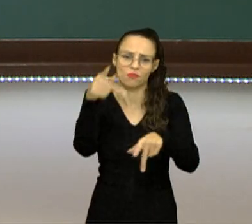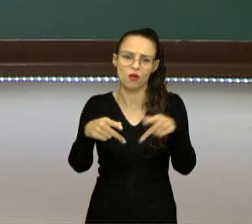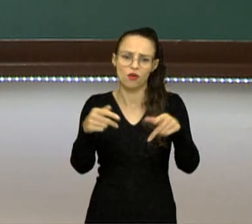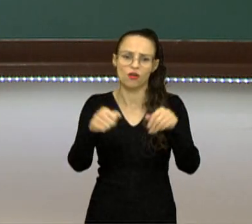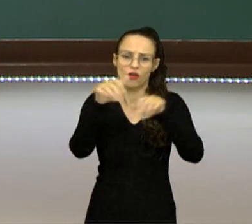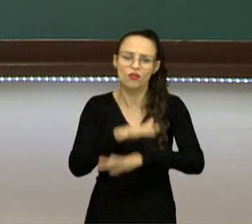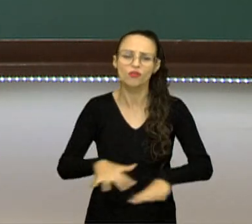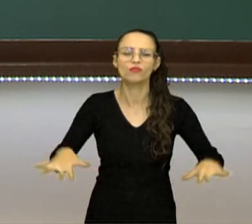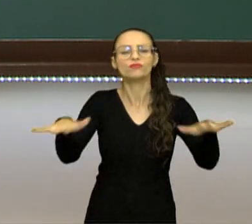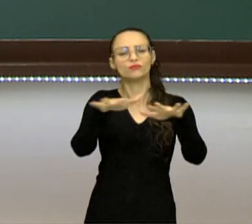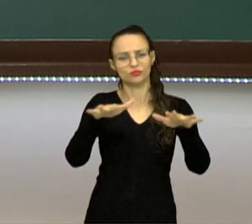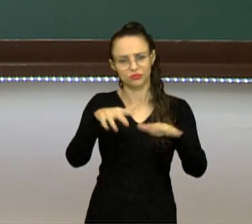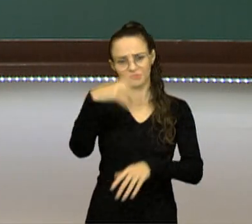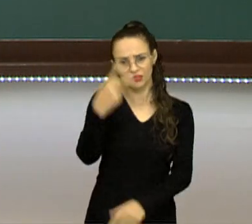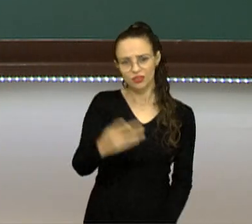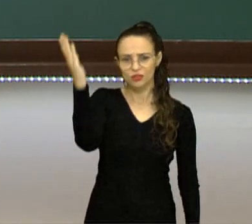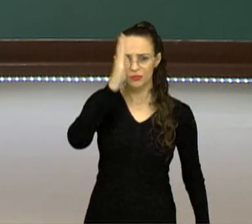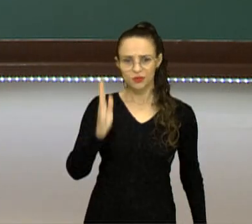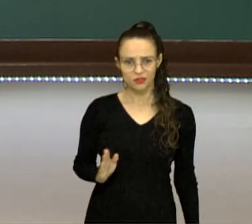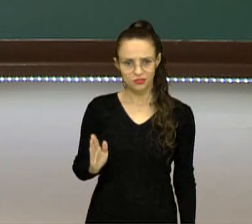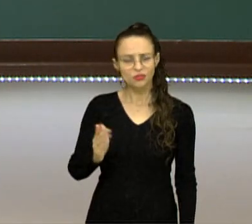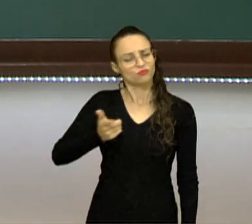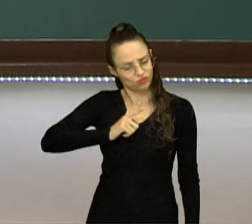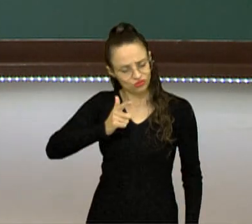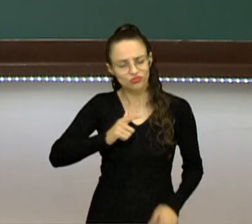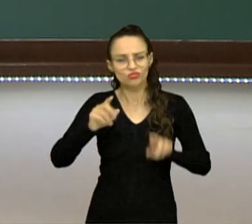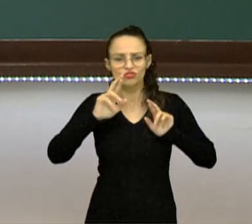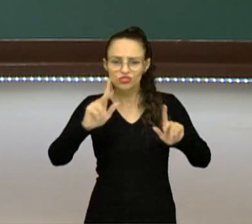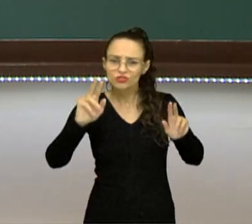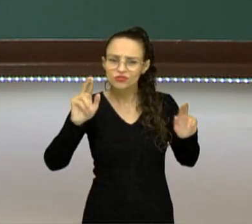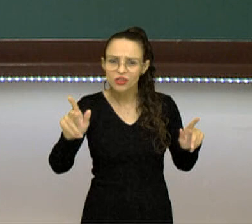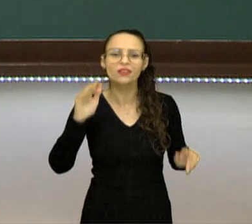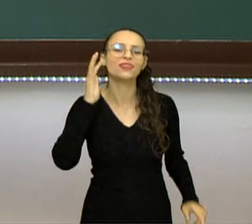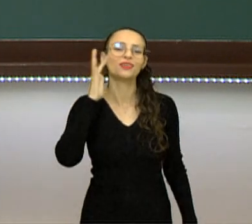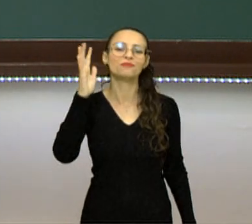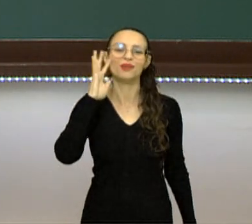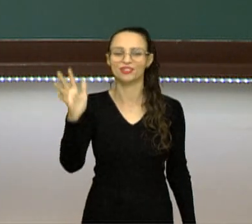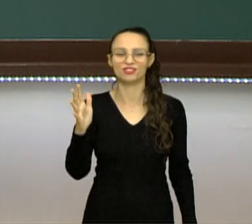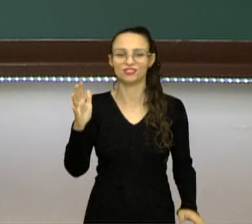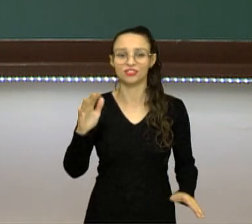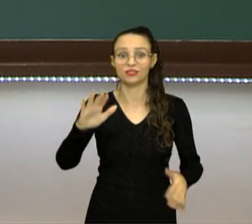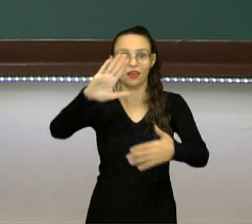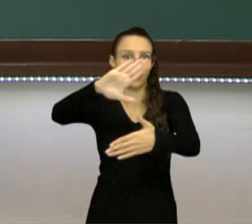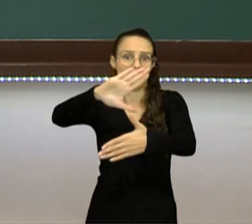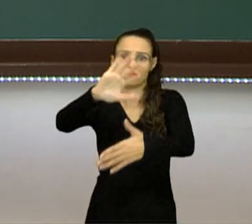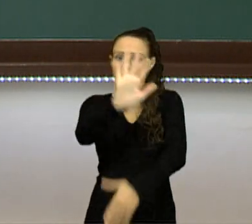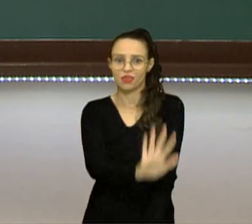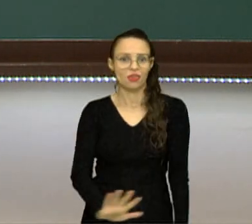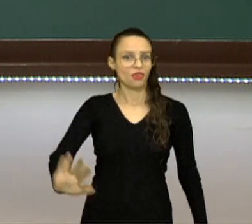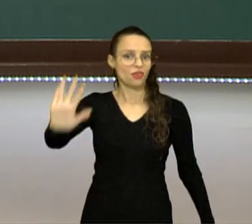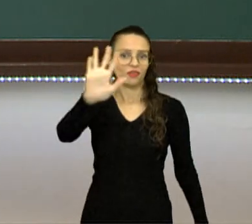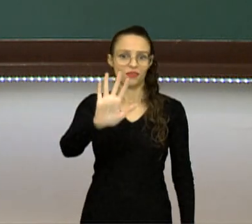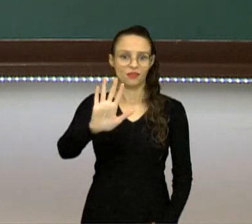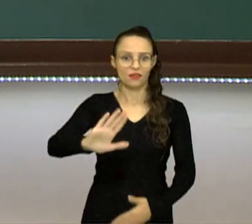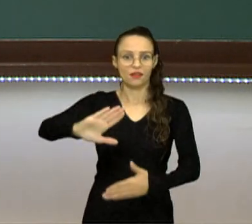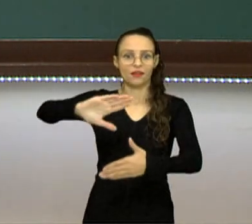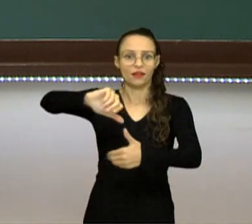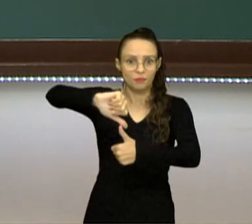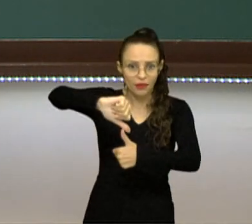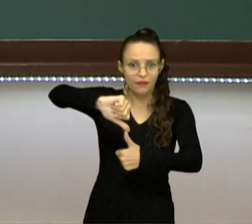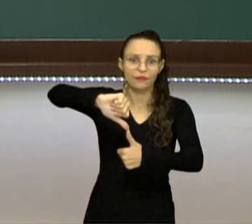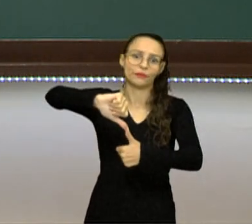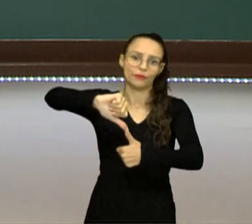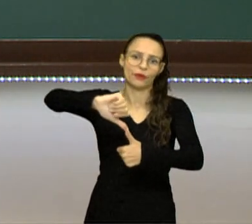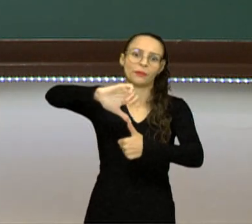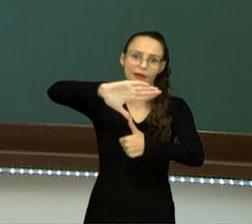povos nativos no Brasil. Já tinha essas diferenças? Imagine falarmos em nível América, no norte, central e